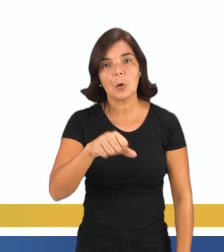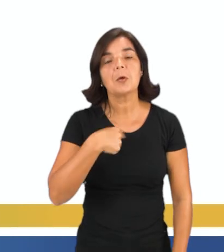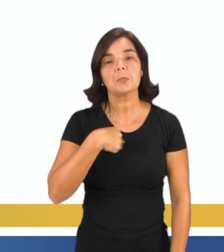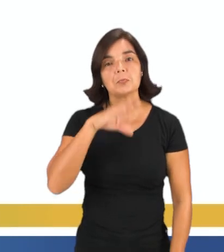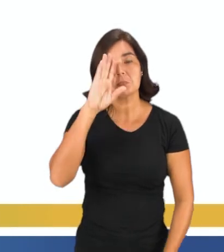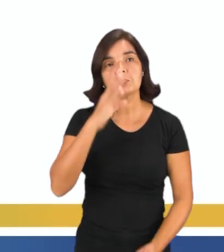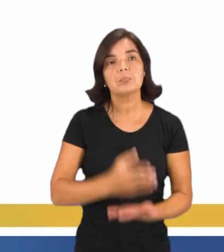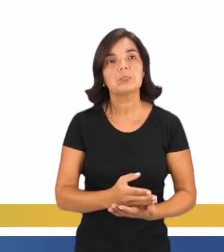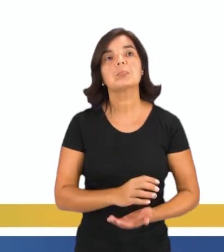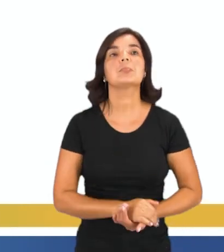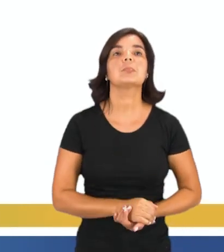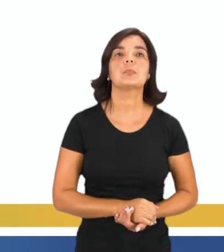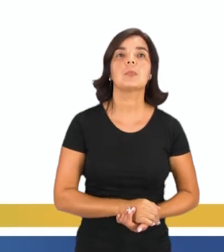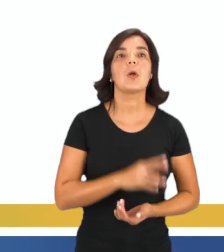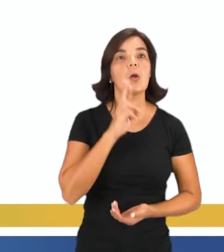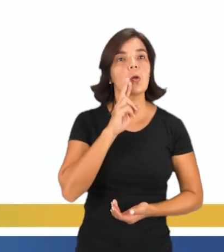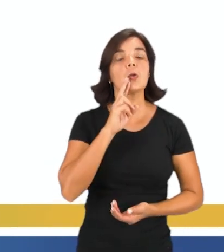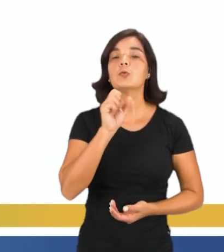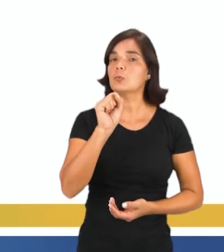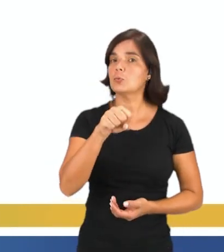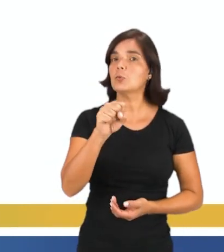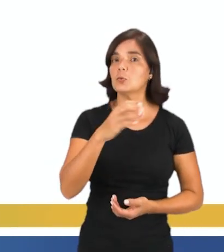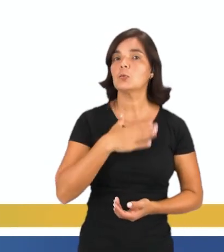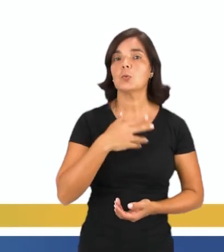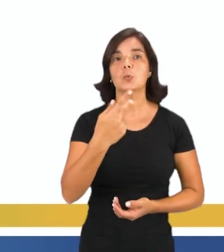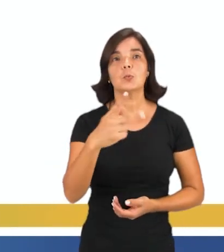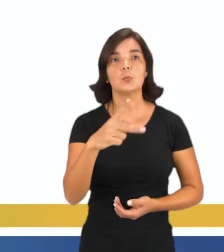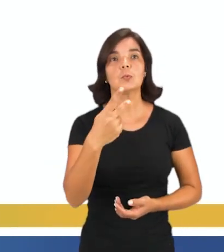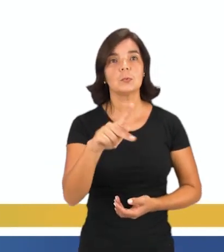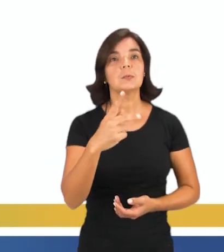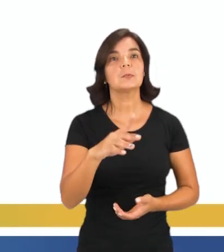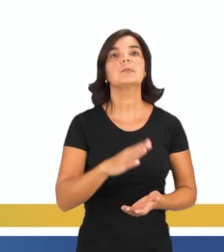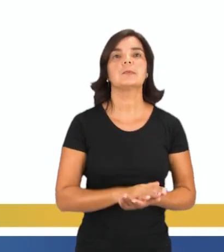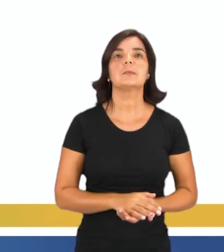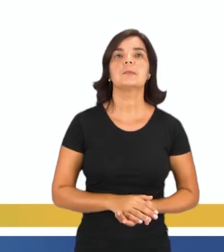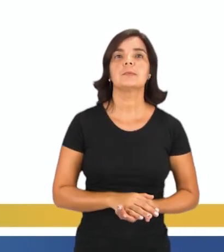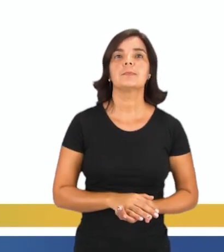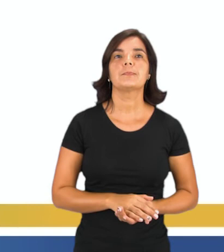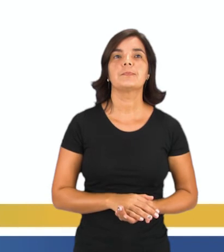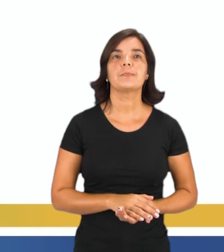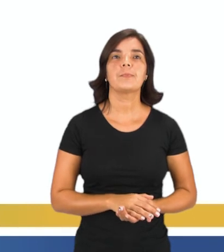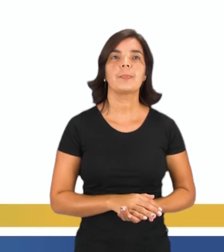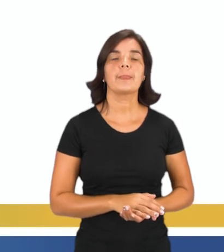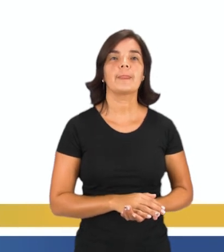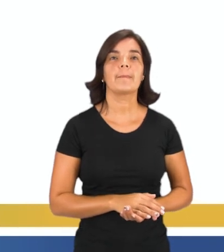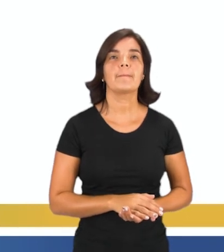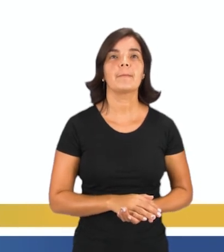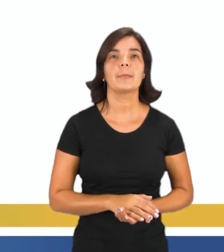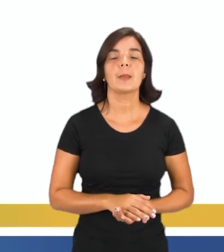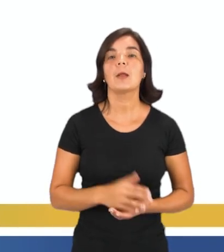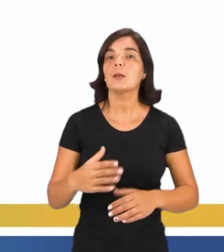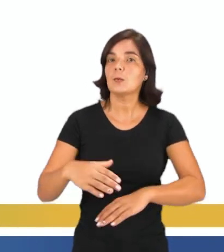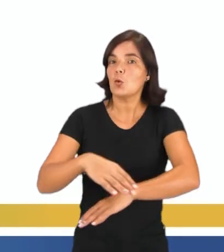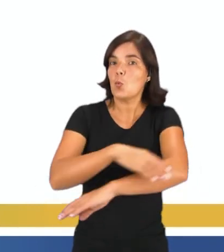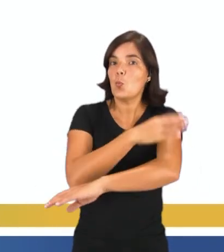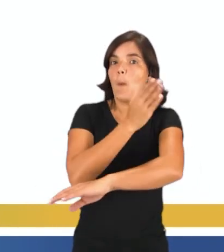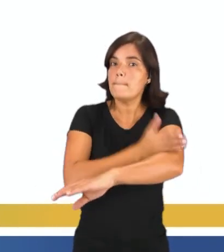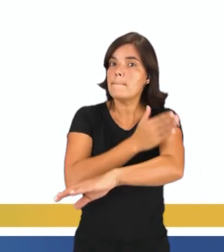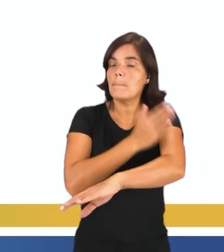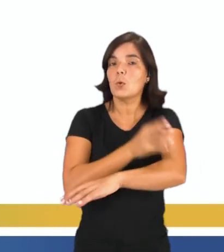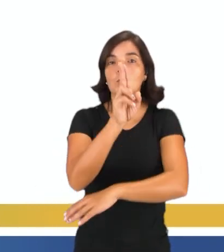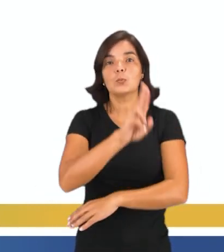Susana. E aí, sim, são suyas, ou seja, são delas, são suas. Las usa para montar a